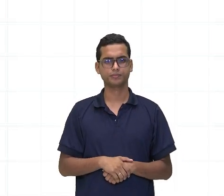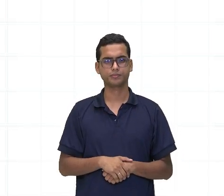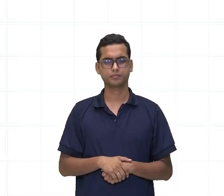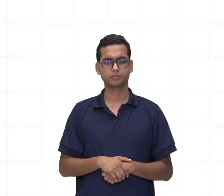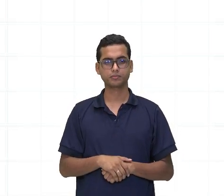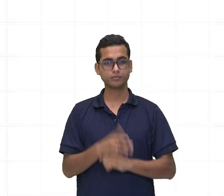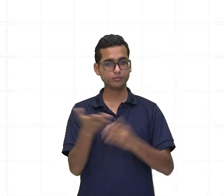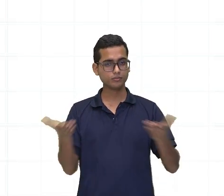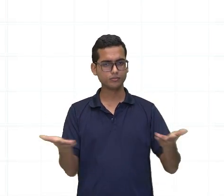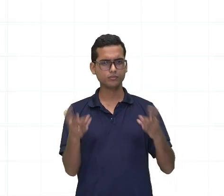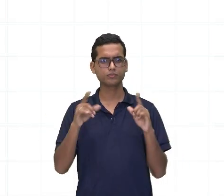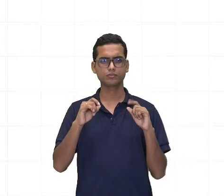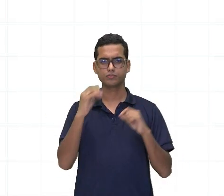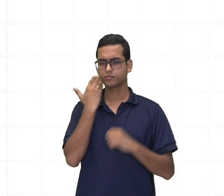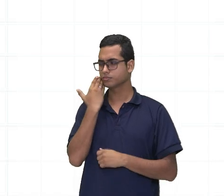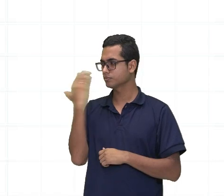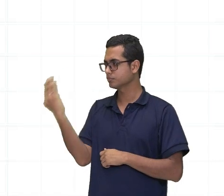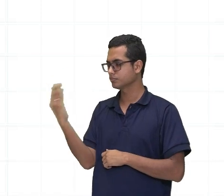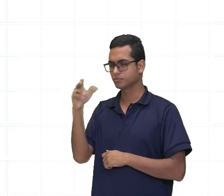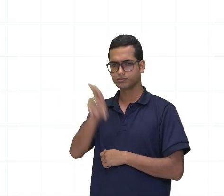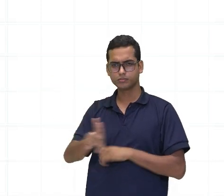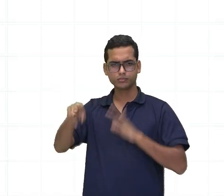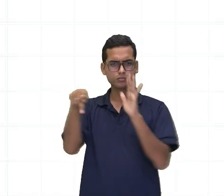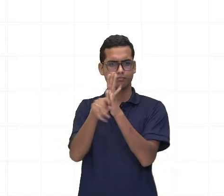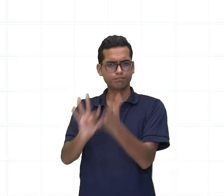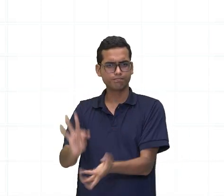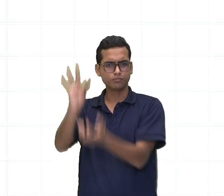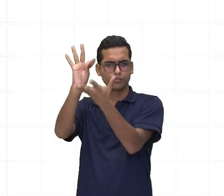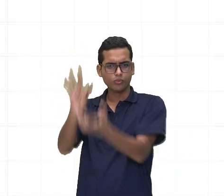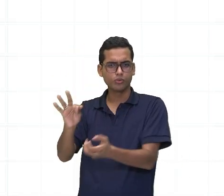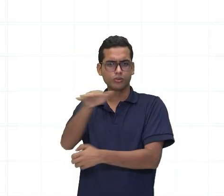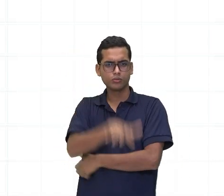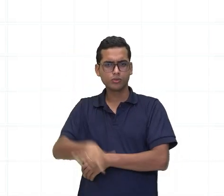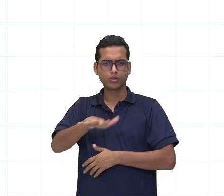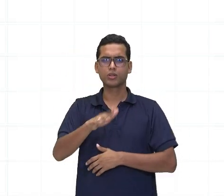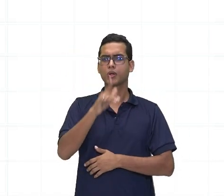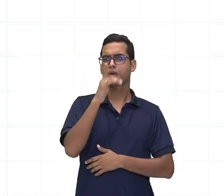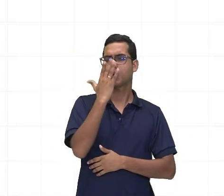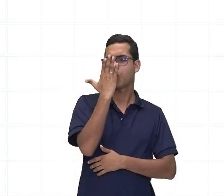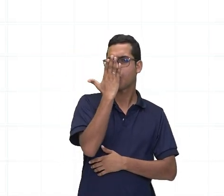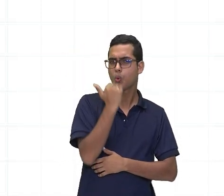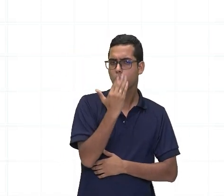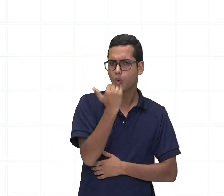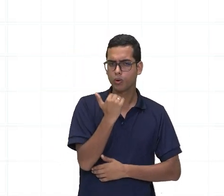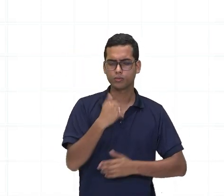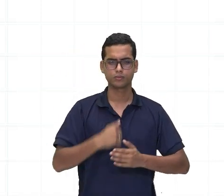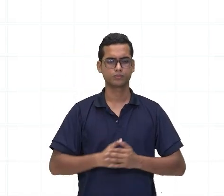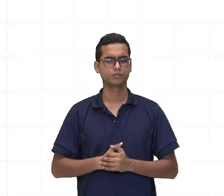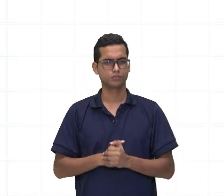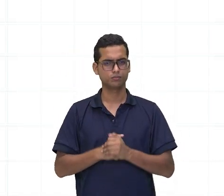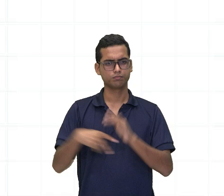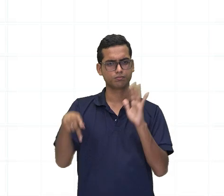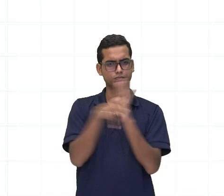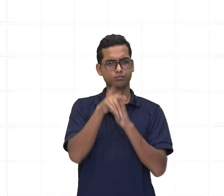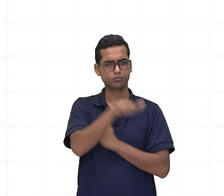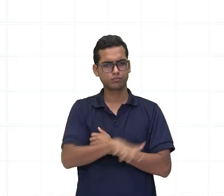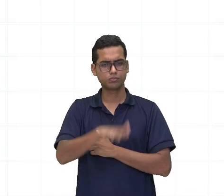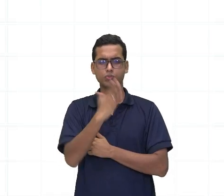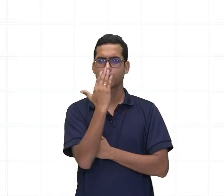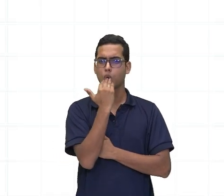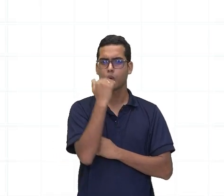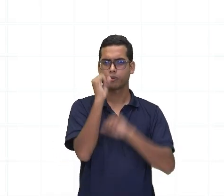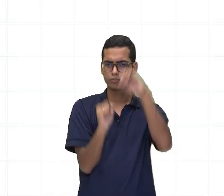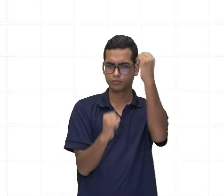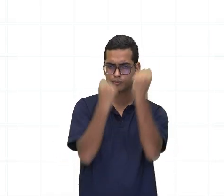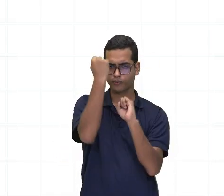nós vemos agora a aplicação da termodinâmica na indústria